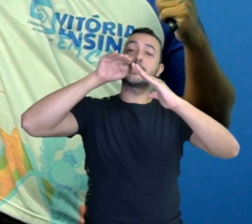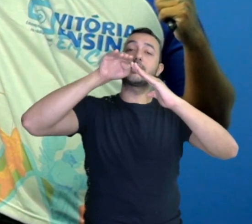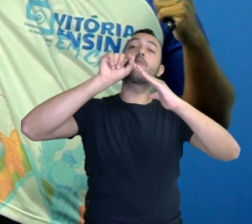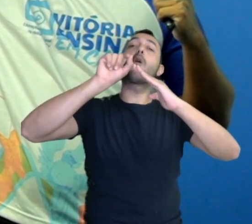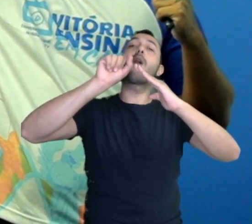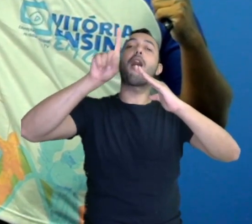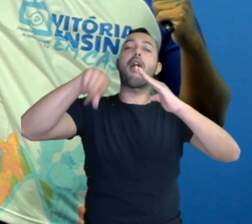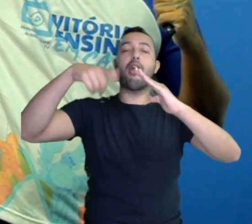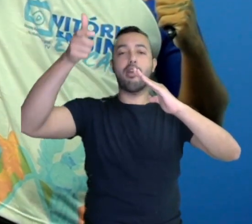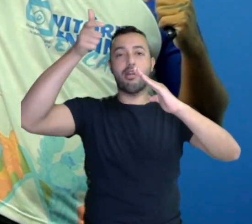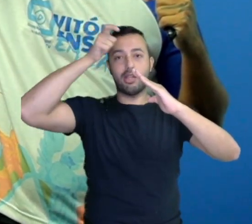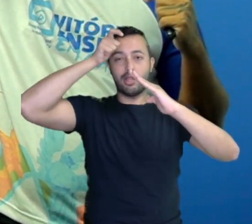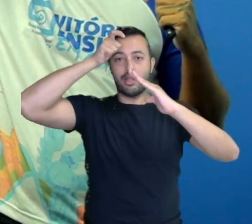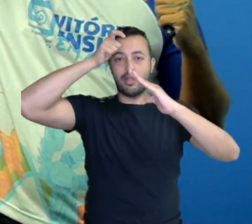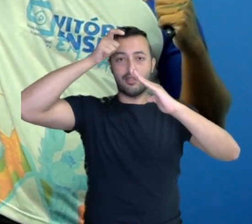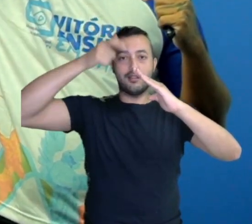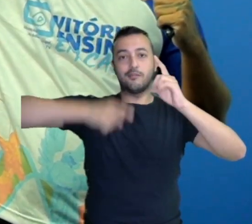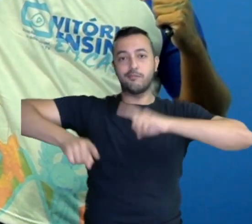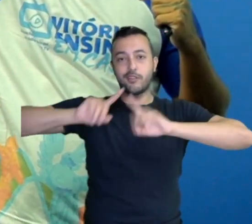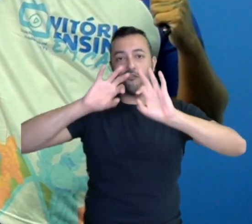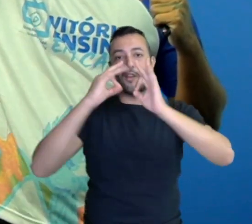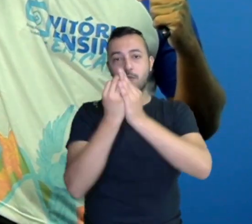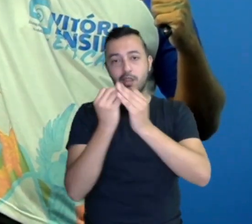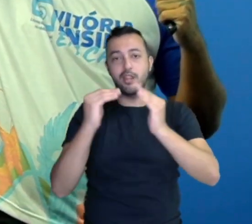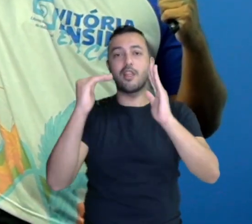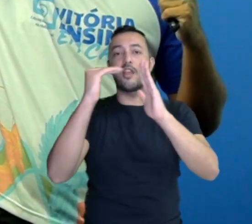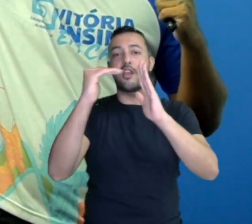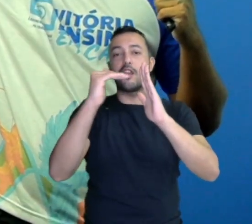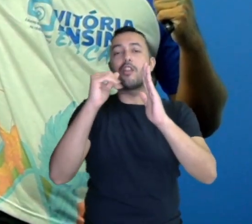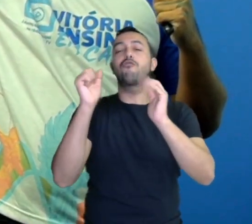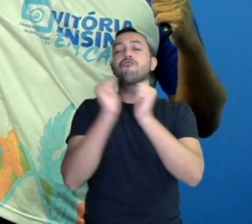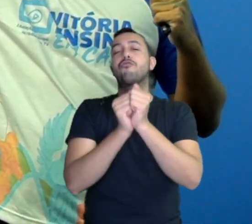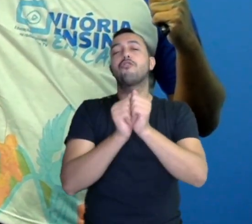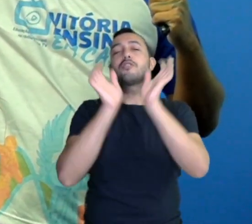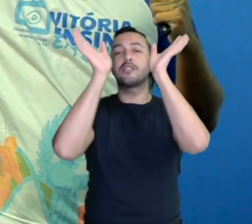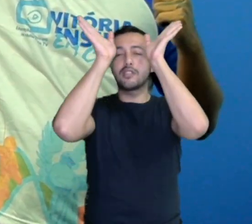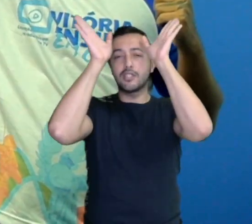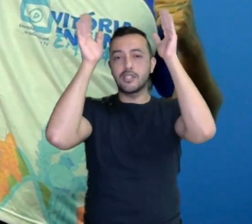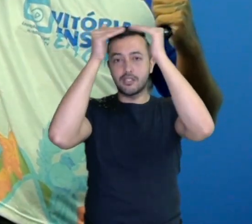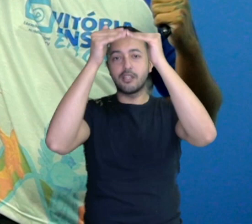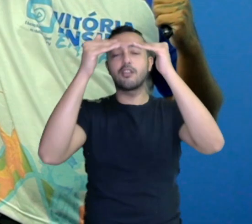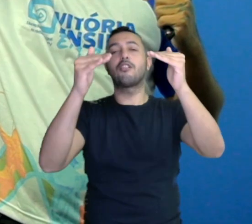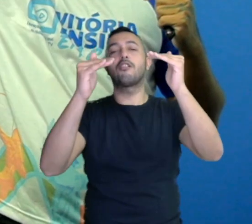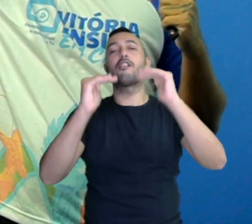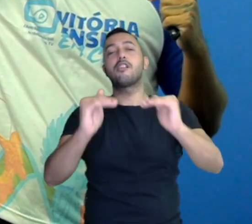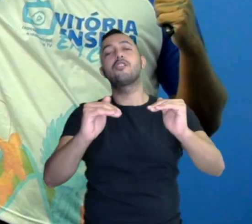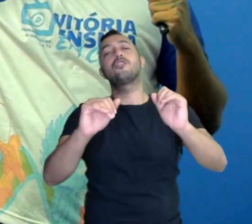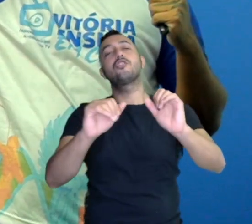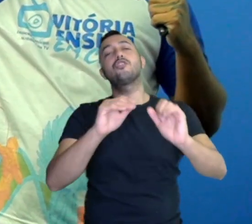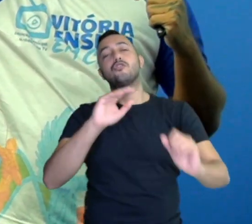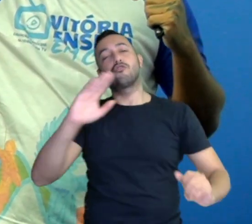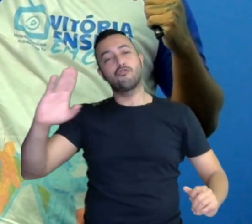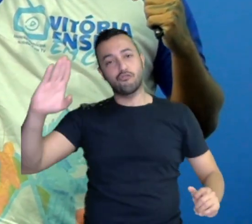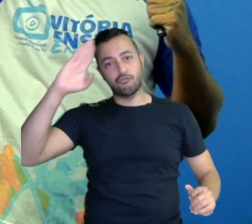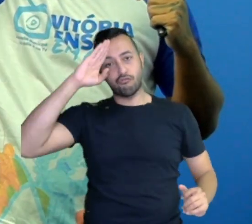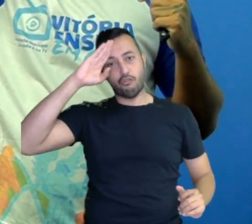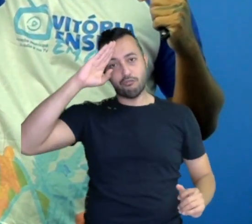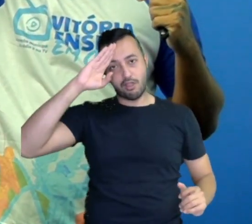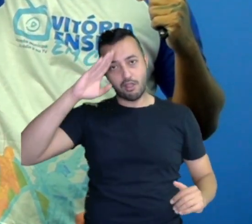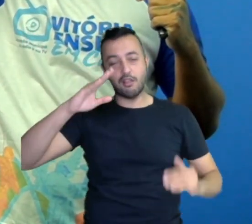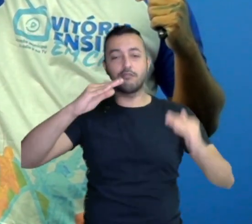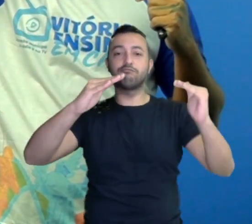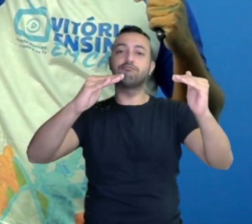Junto desse topo aqui a gente vai ter os sacerdotes, vamos ter os soldados, vamos ter